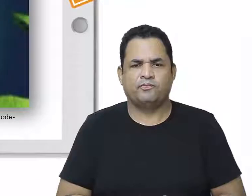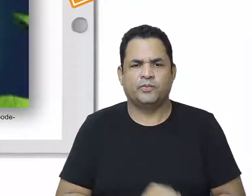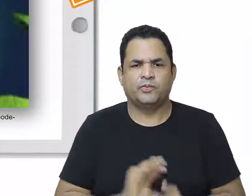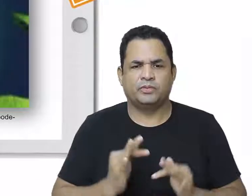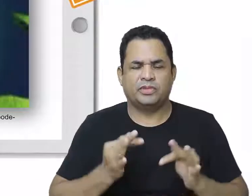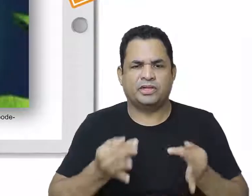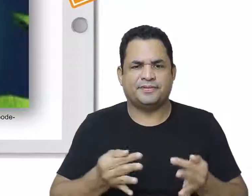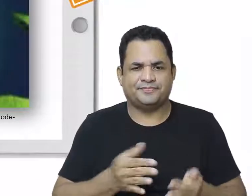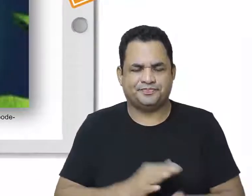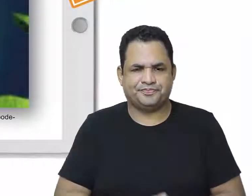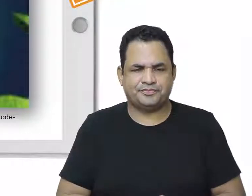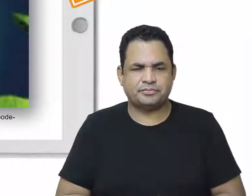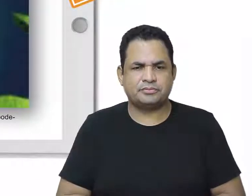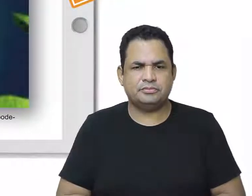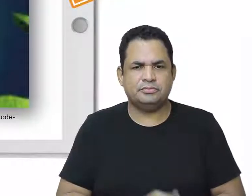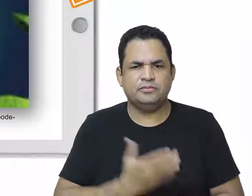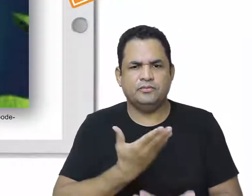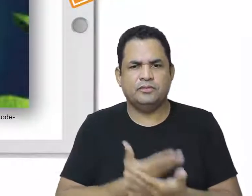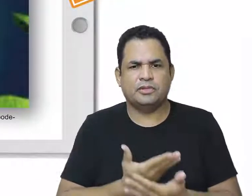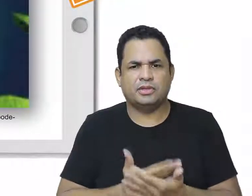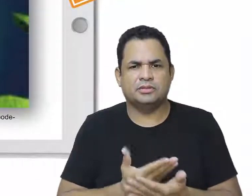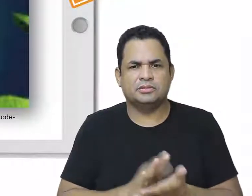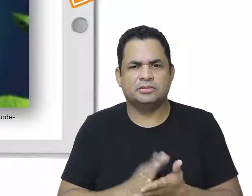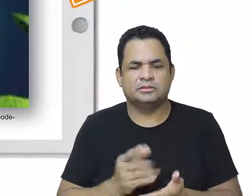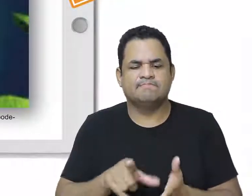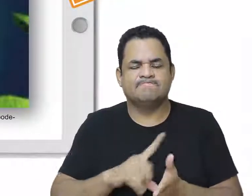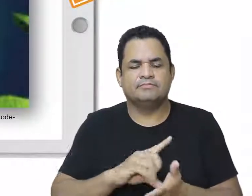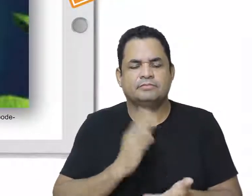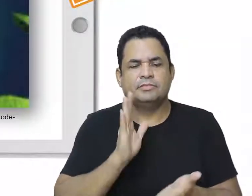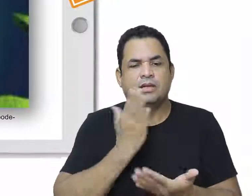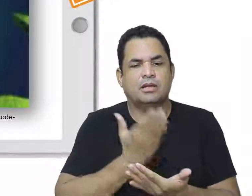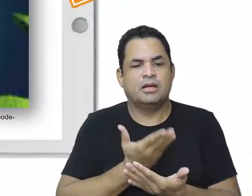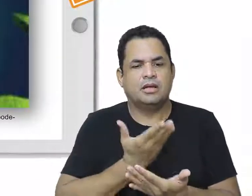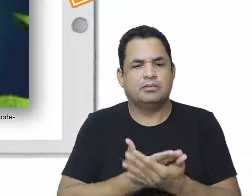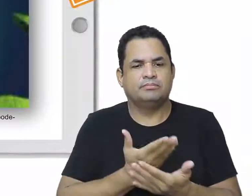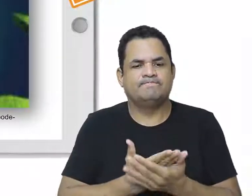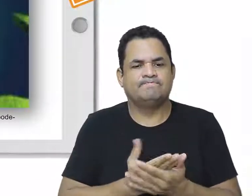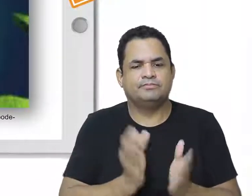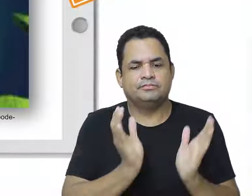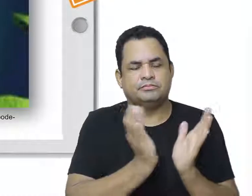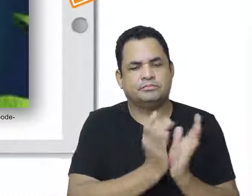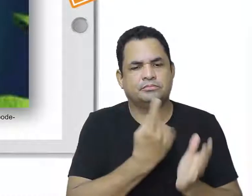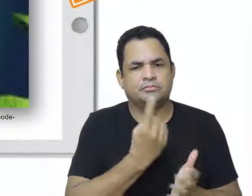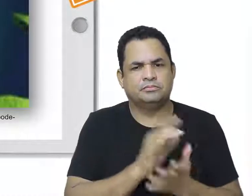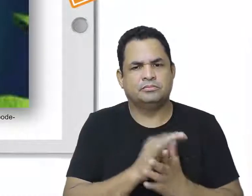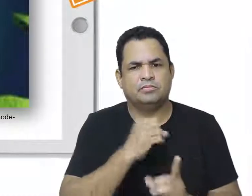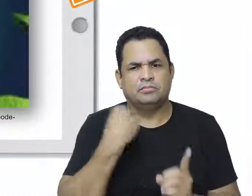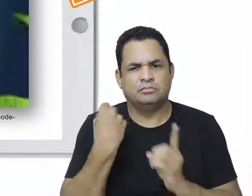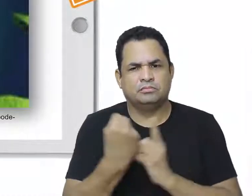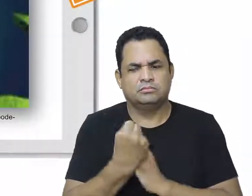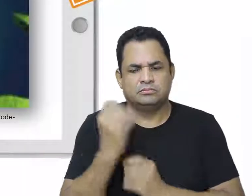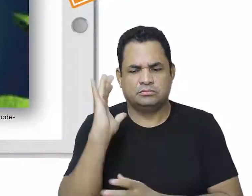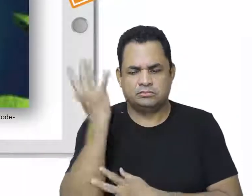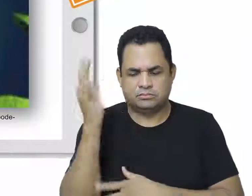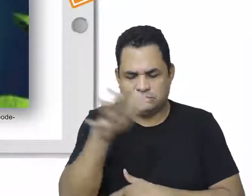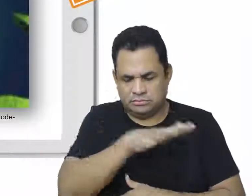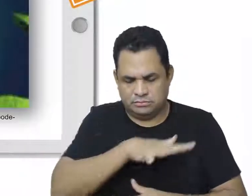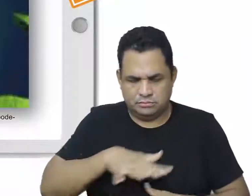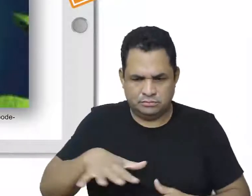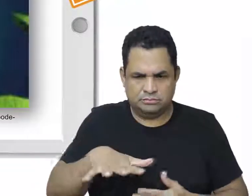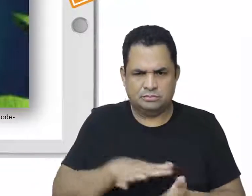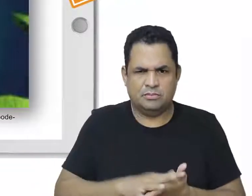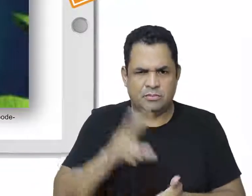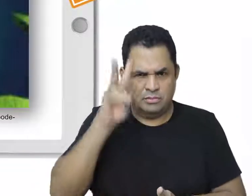última aula que nós falamos antes de terminar a unidade 1 foi Sociedade e Meio Ambiente,